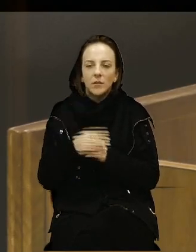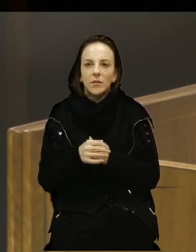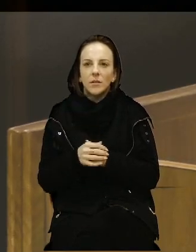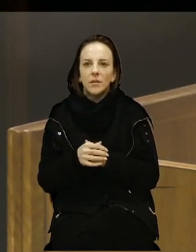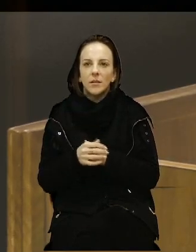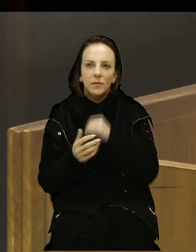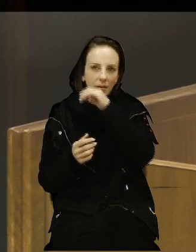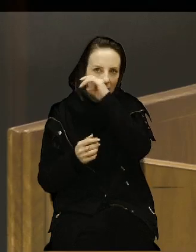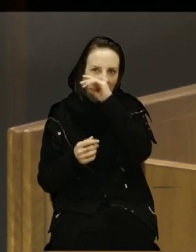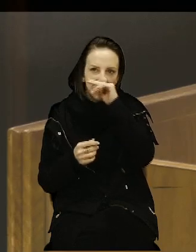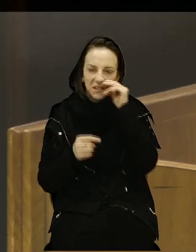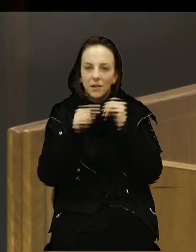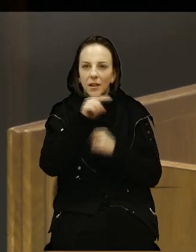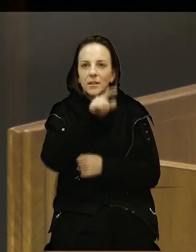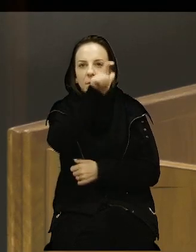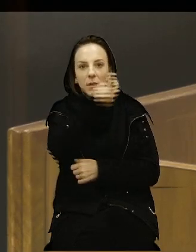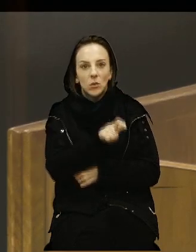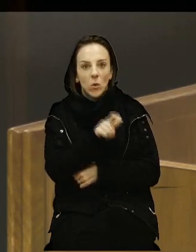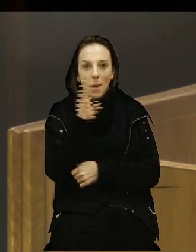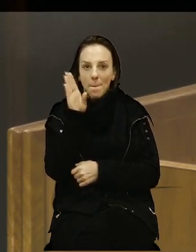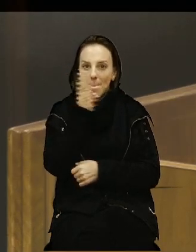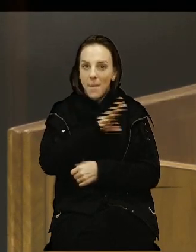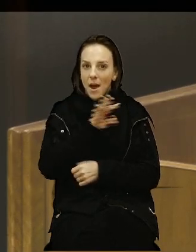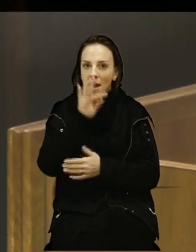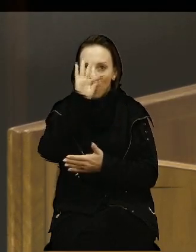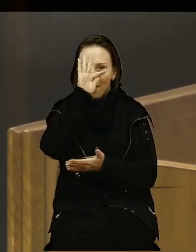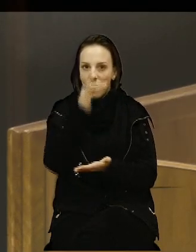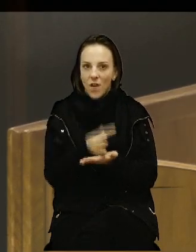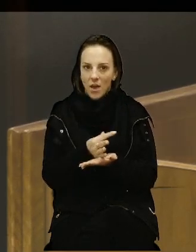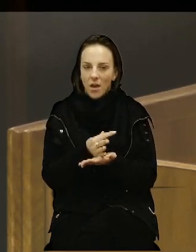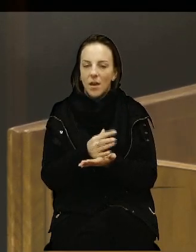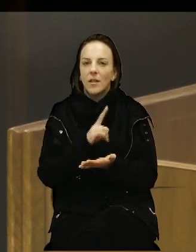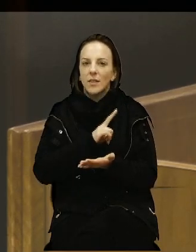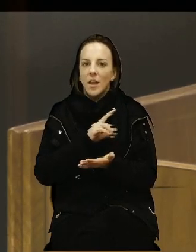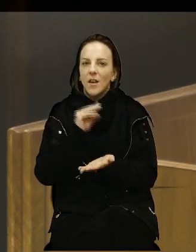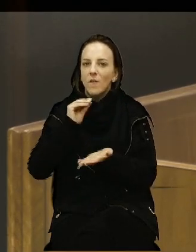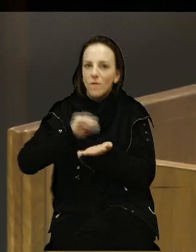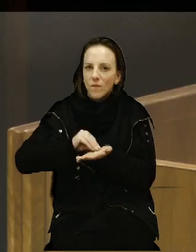agindo de má fé, aonde que falta de ética,